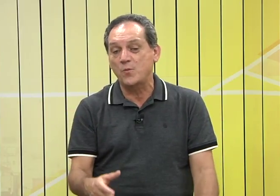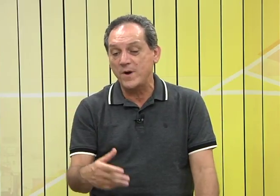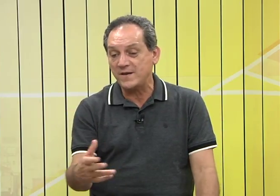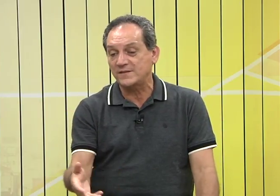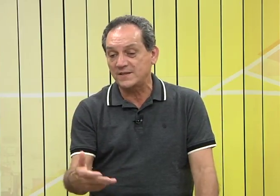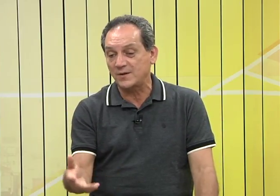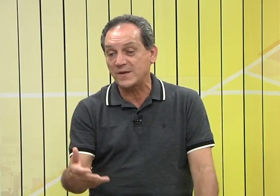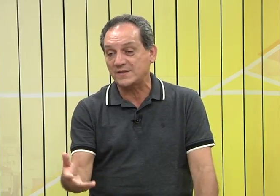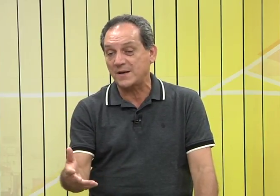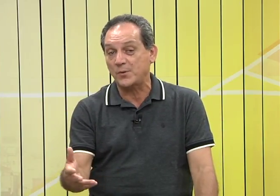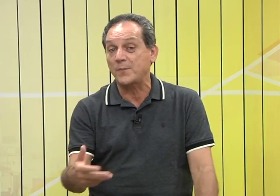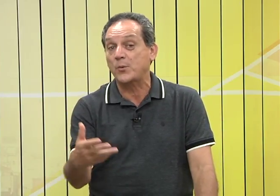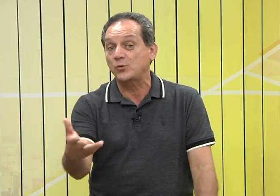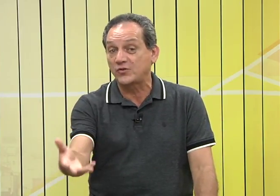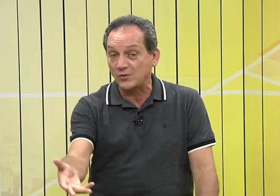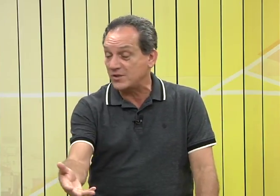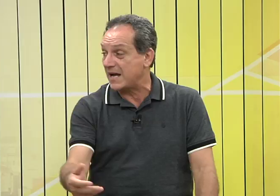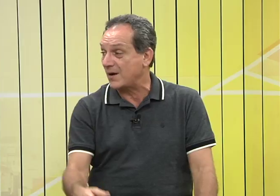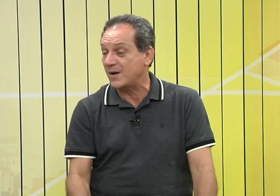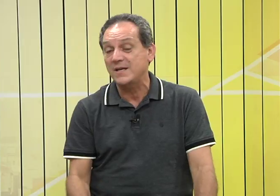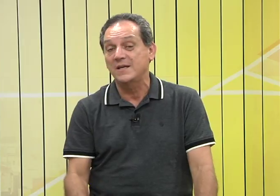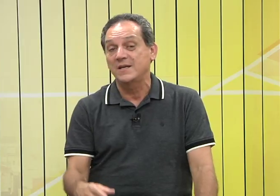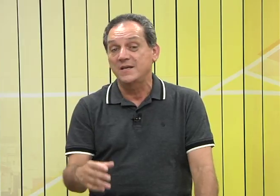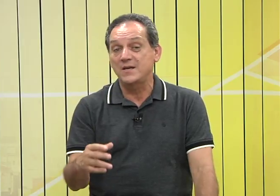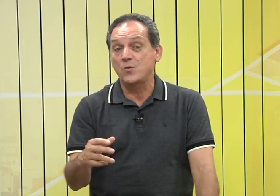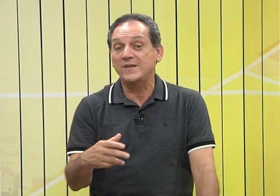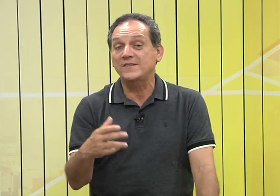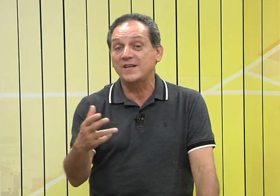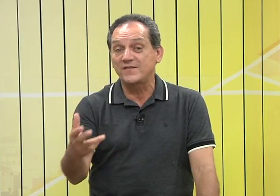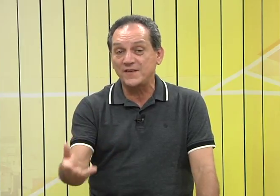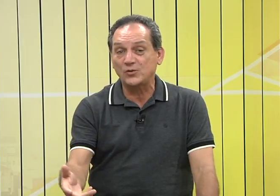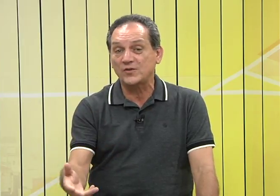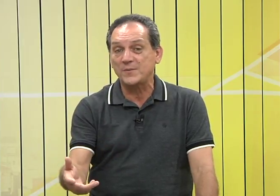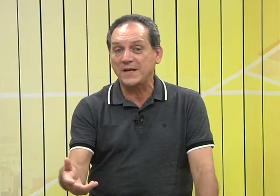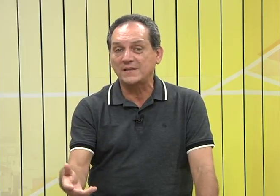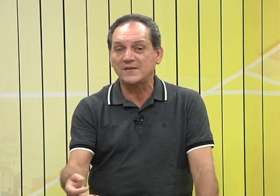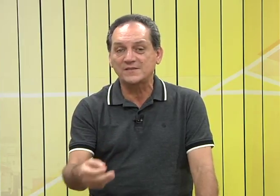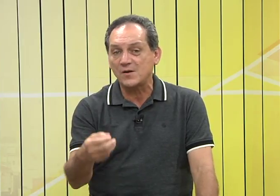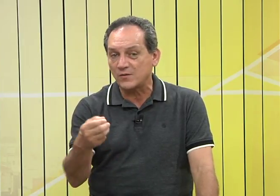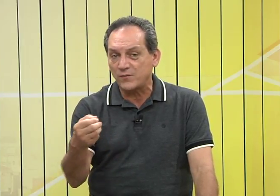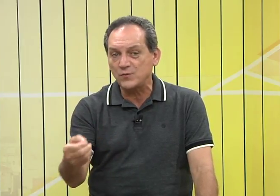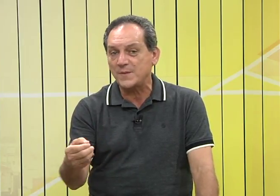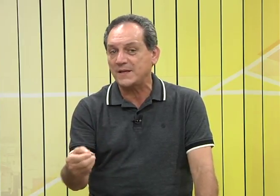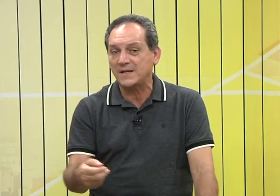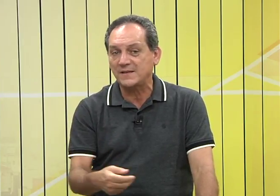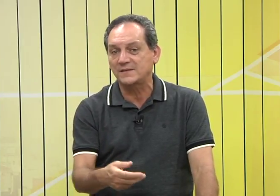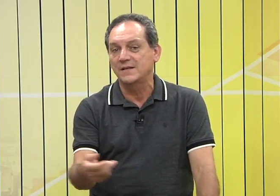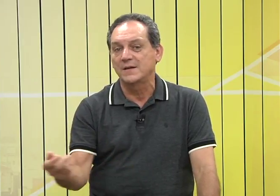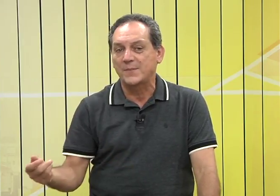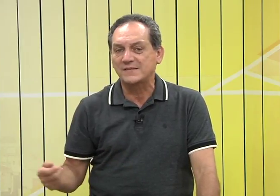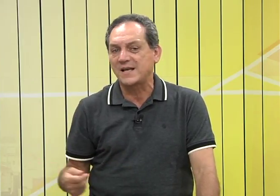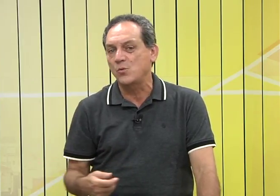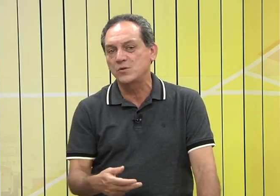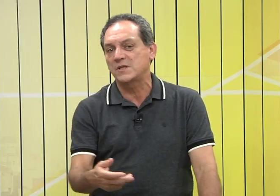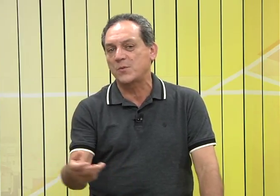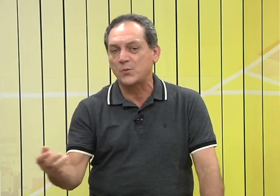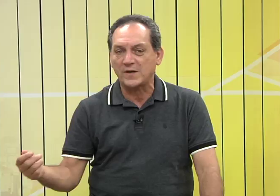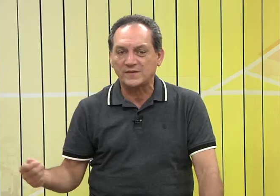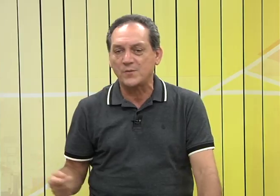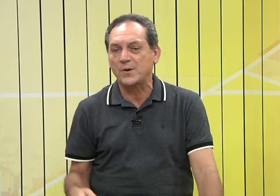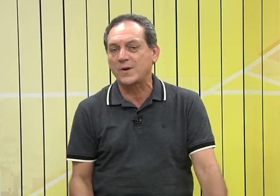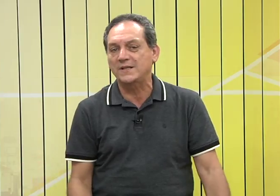continue com essa, por exemplo, produção de água e com esses serviços ambientais que são fundamentais para a